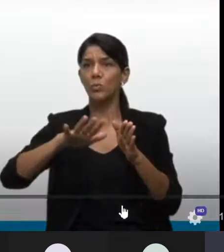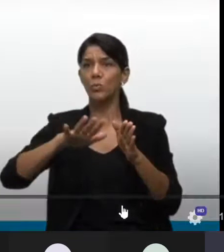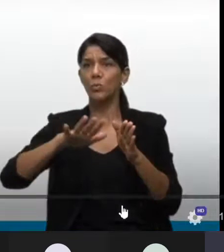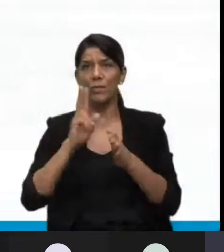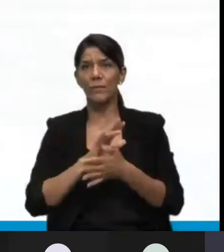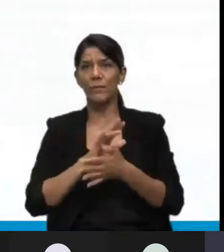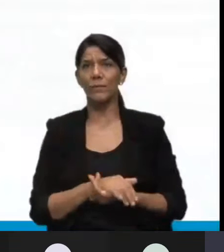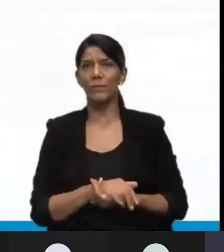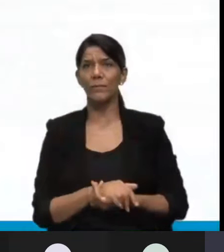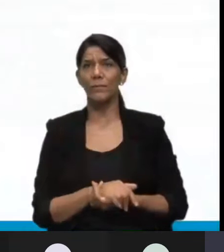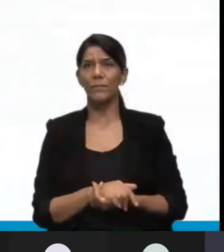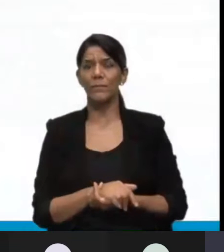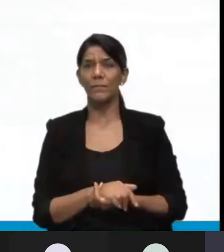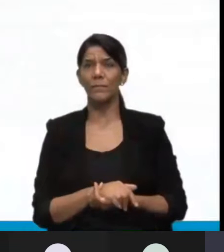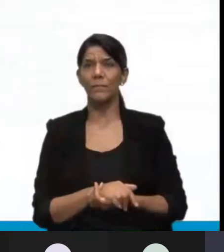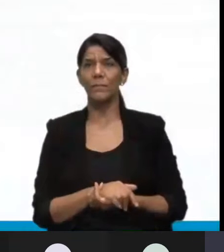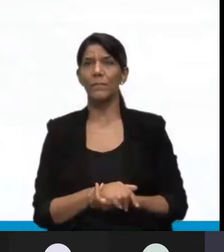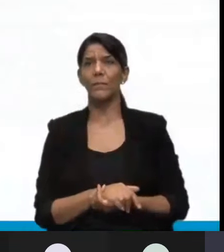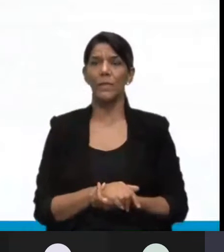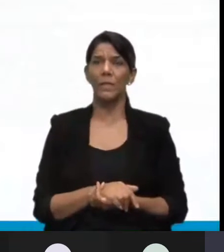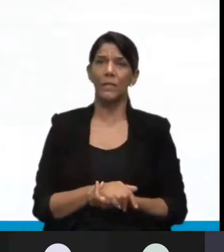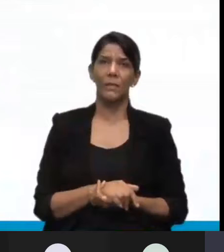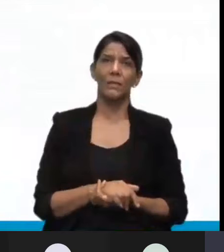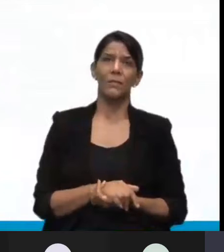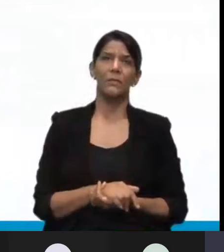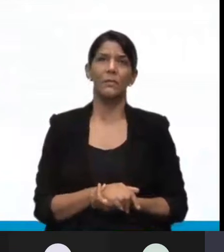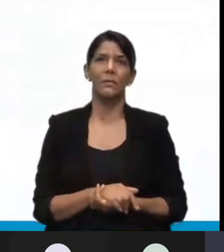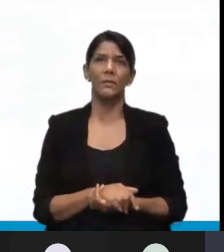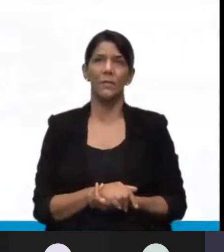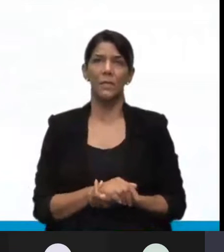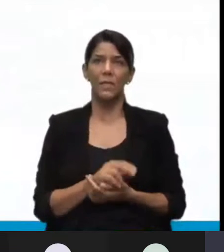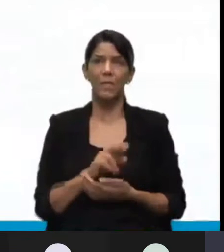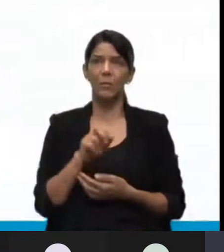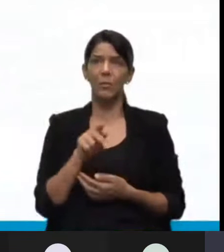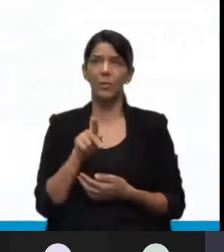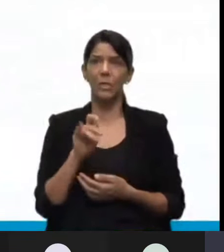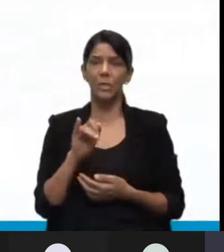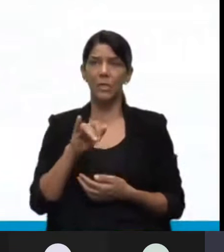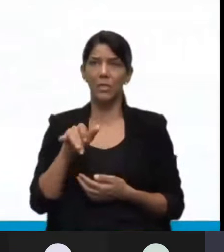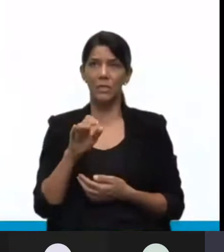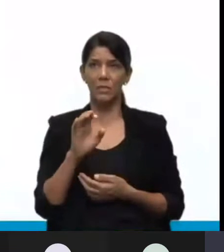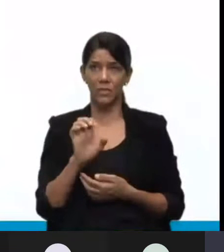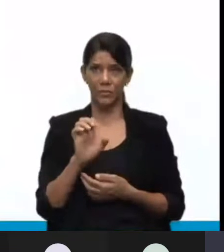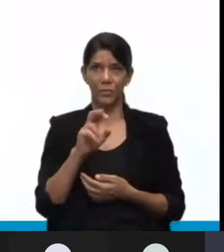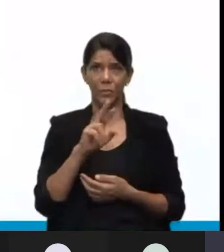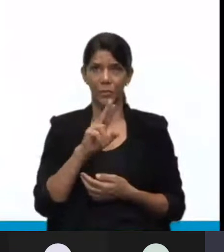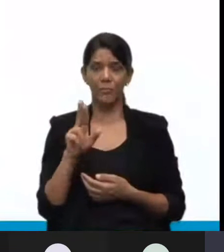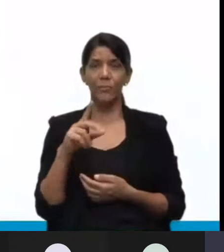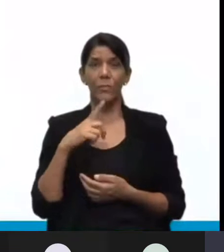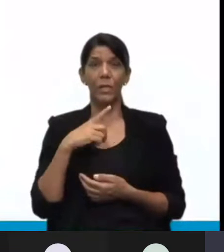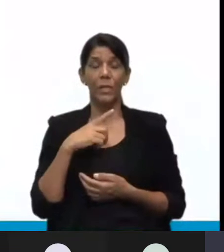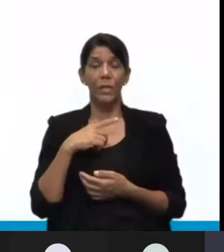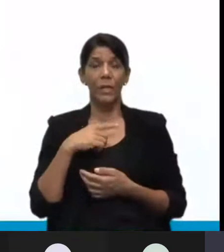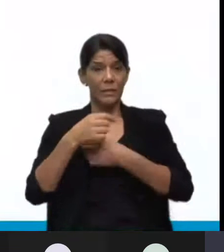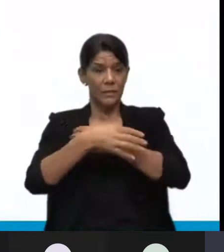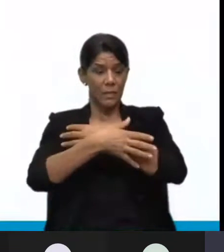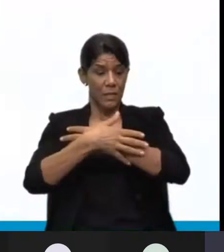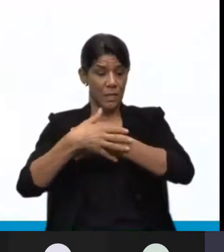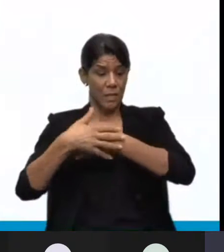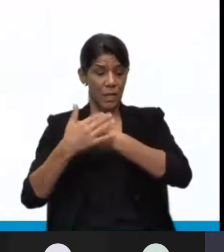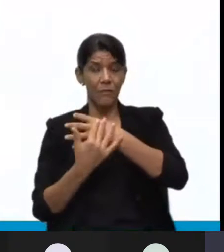Purkinje, aqui é um K, tá? Fibras de Purkinje, tá? Essas fibras